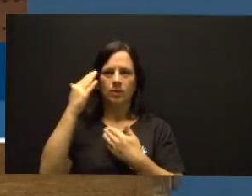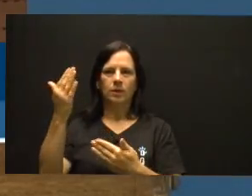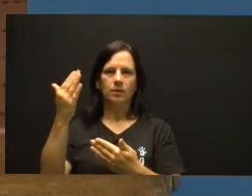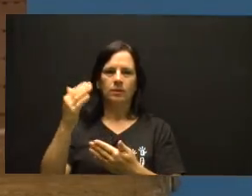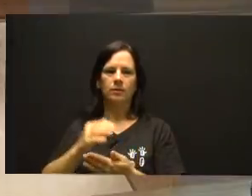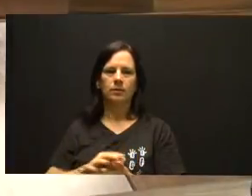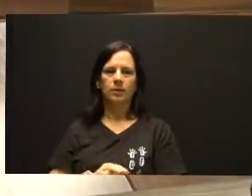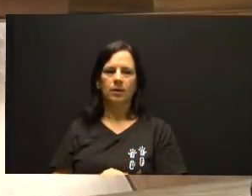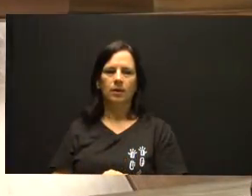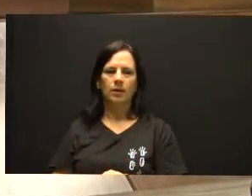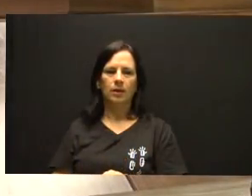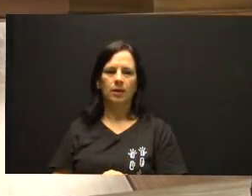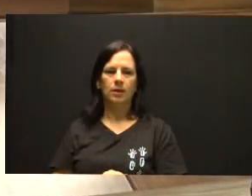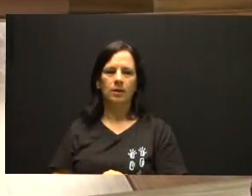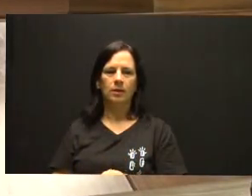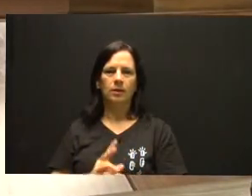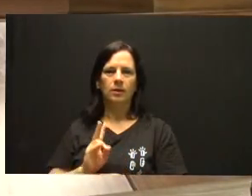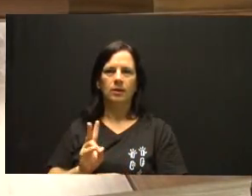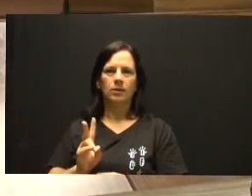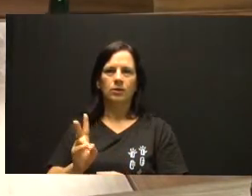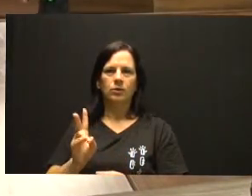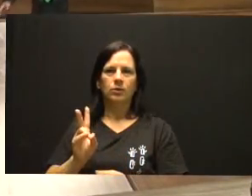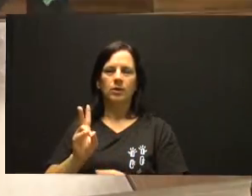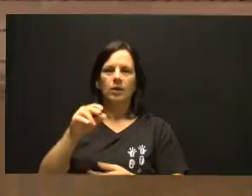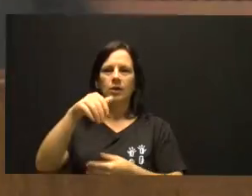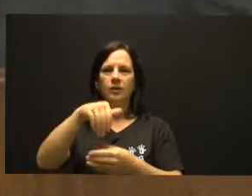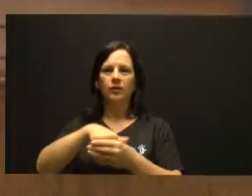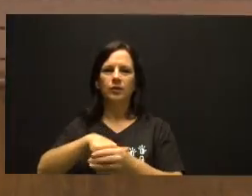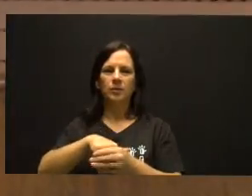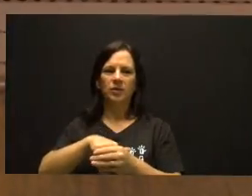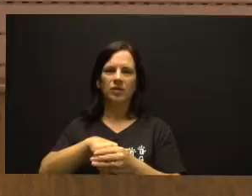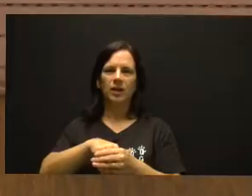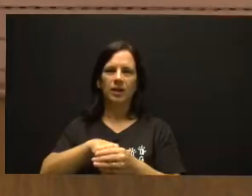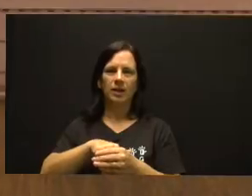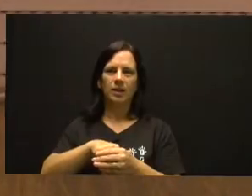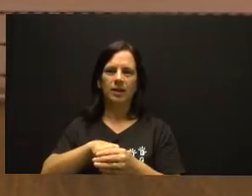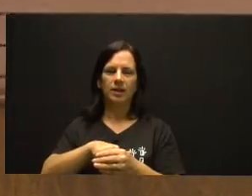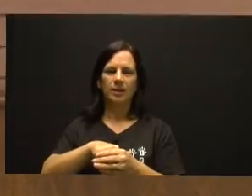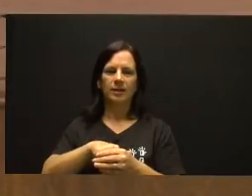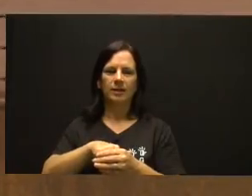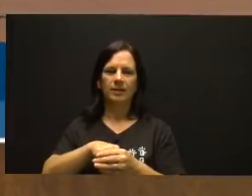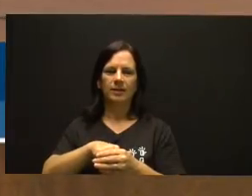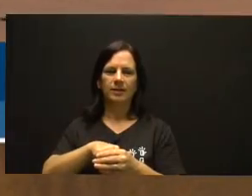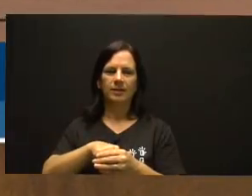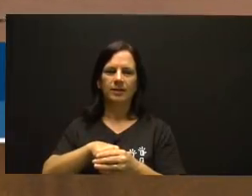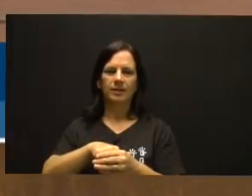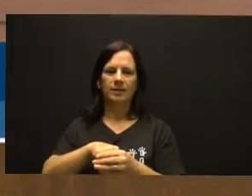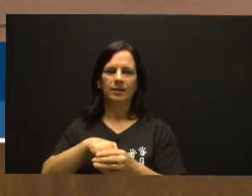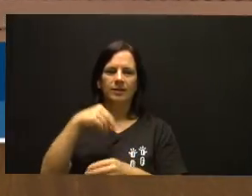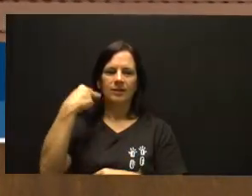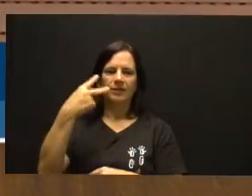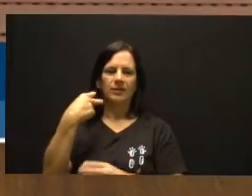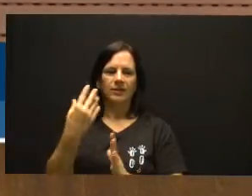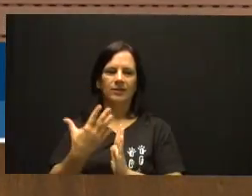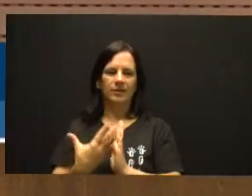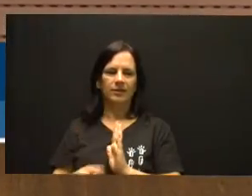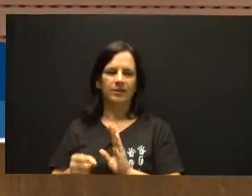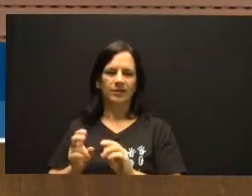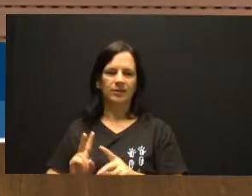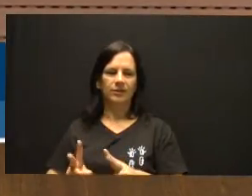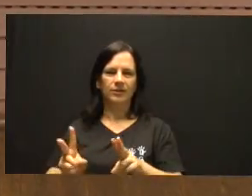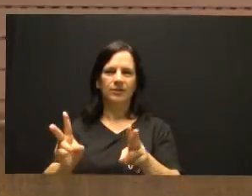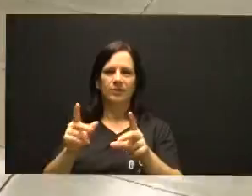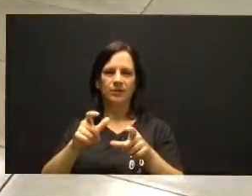todos. Continua em votação. Em votação. Os vereadores que forem pela